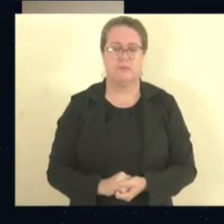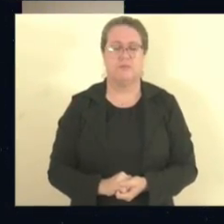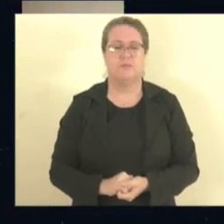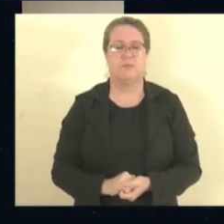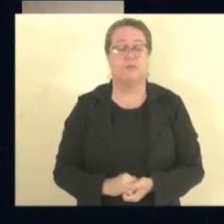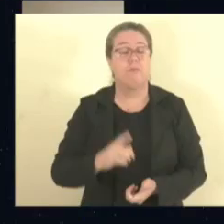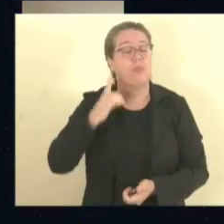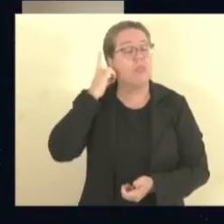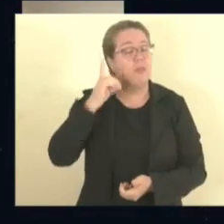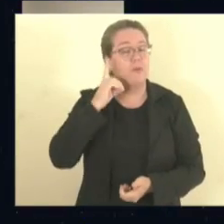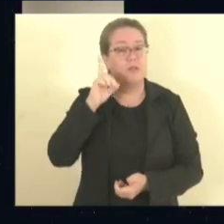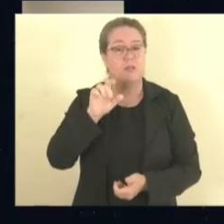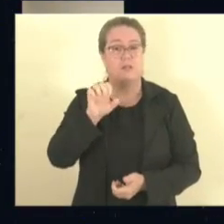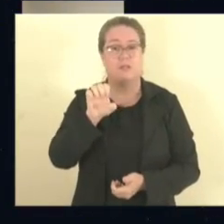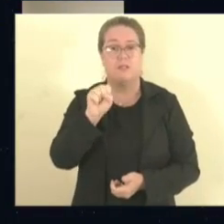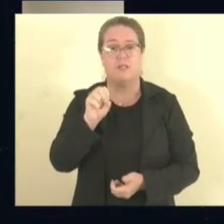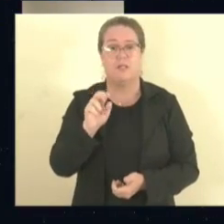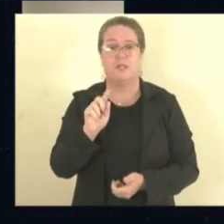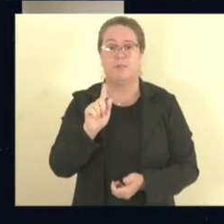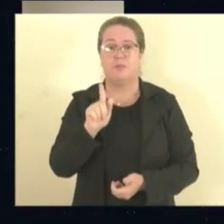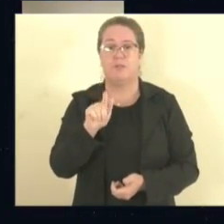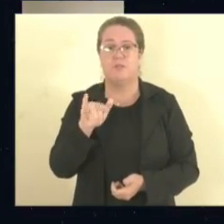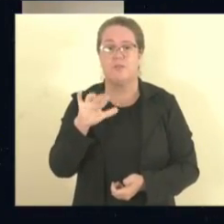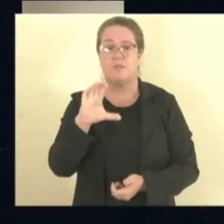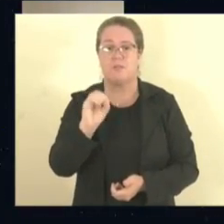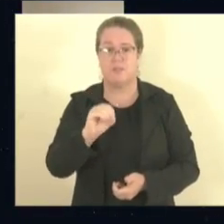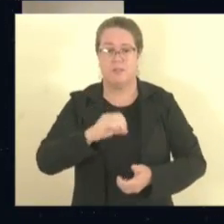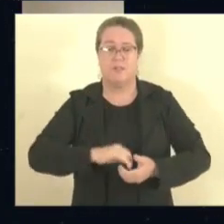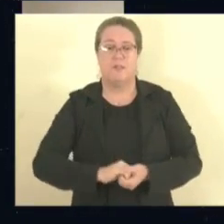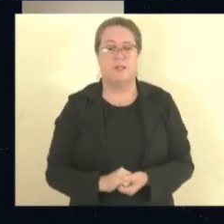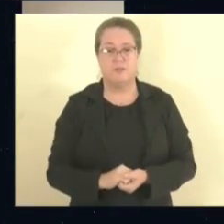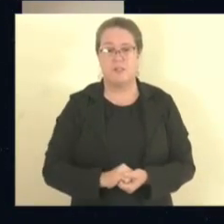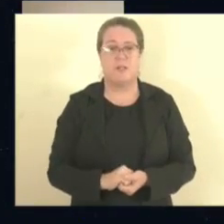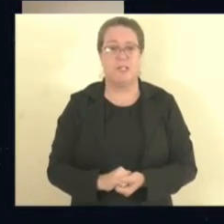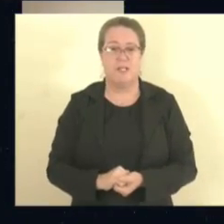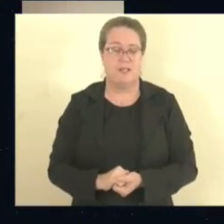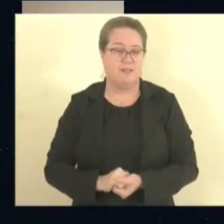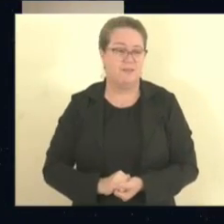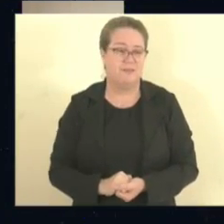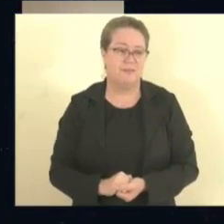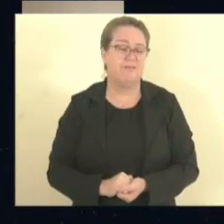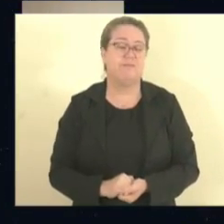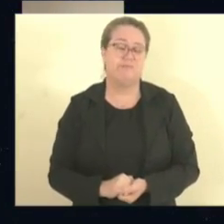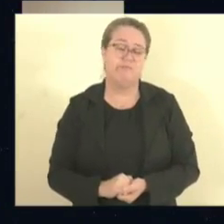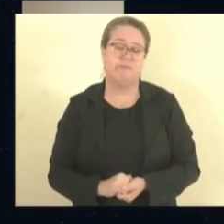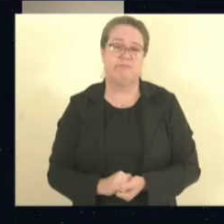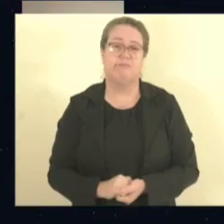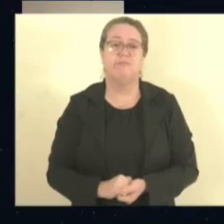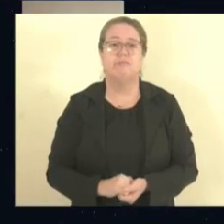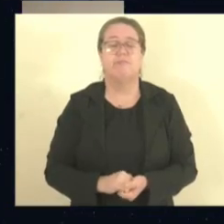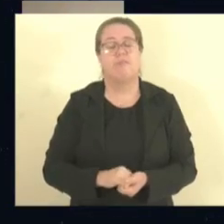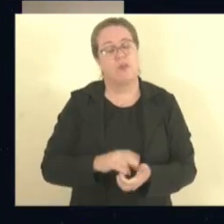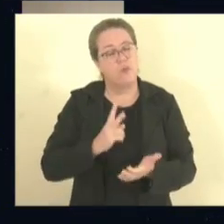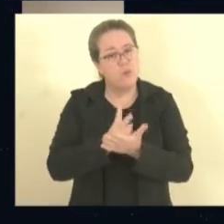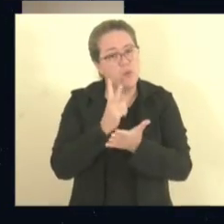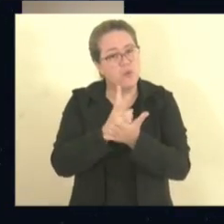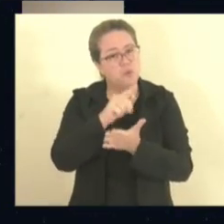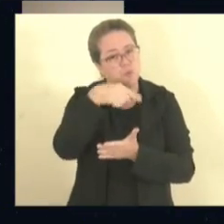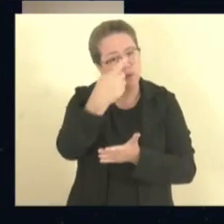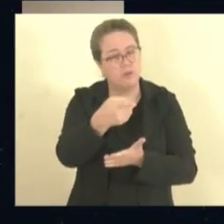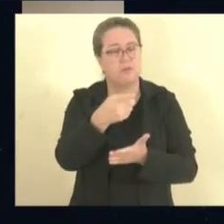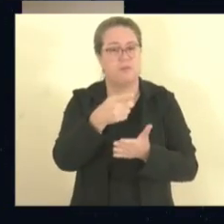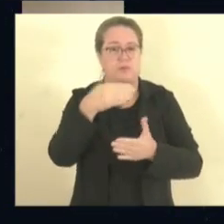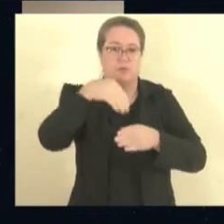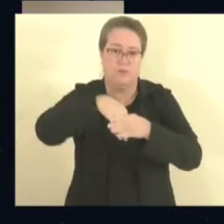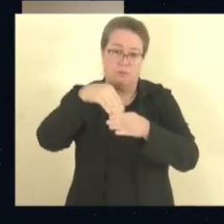Deputado Sérgio Meneghel, por um minuto para concluir e... Eu queria dizer, deputado... Para poder caminhar a votação, por favor.